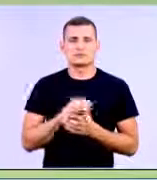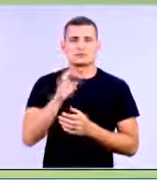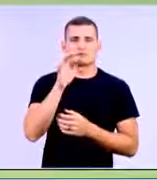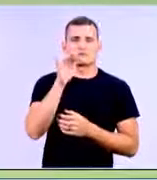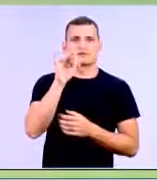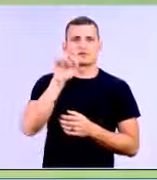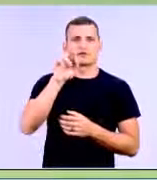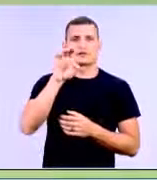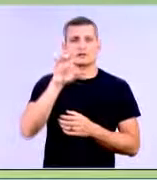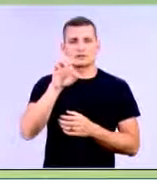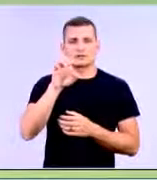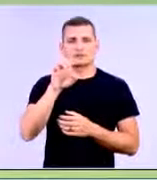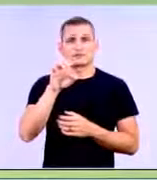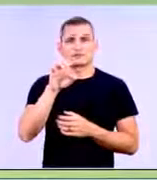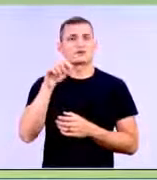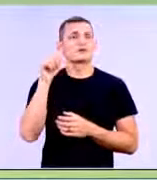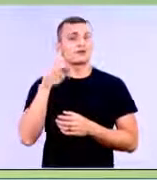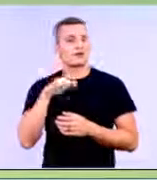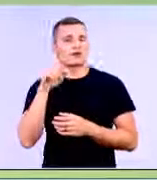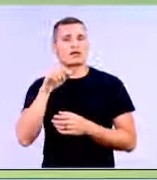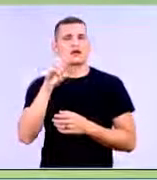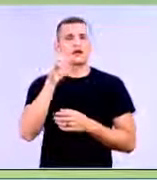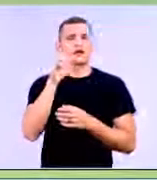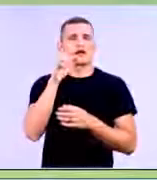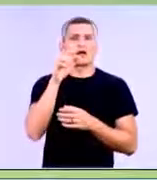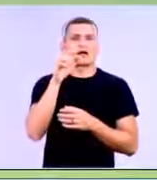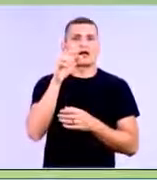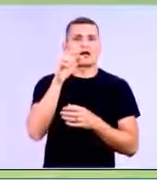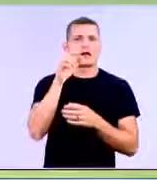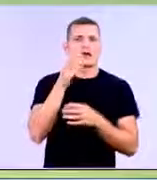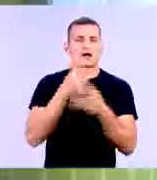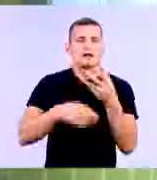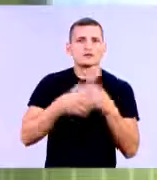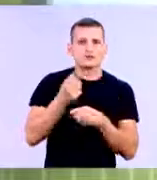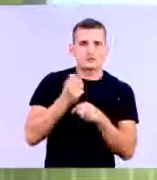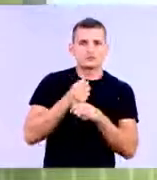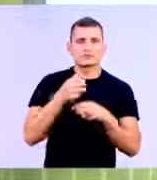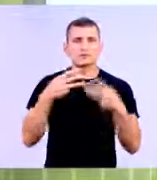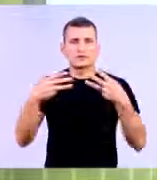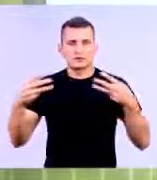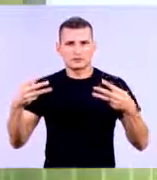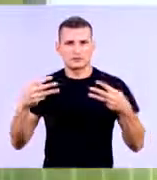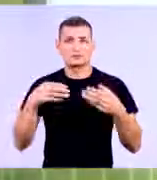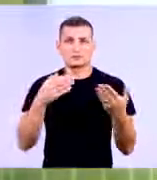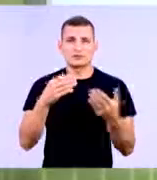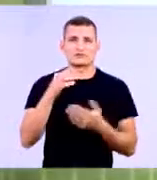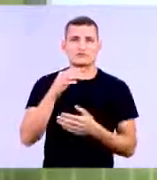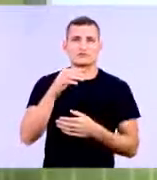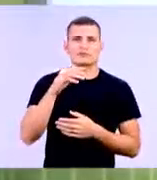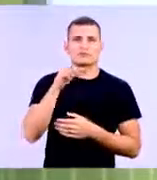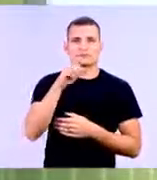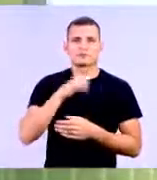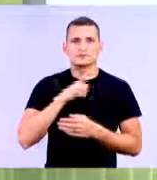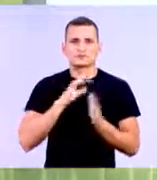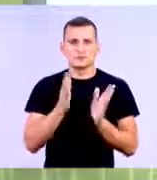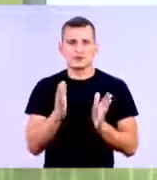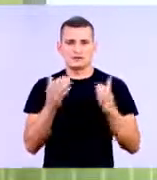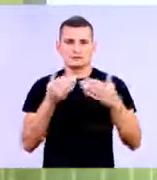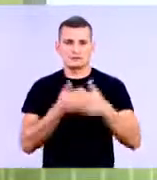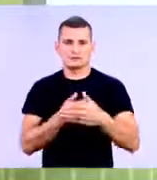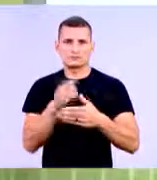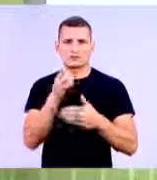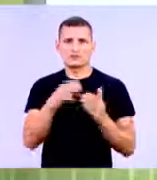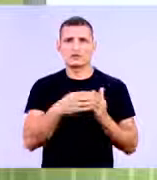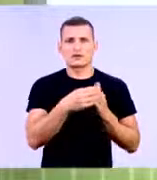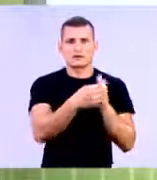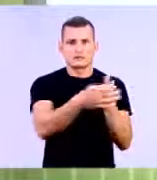firewall pelo administrador da rede. Então, esse filtro de pacotes, vamos entender assim, você tem uma caixinha, você vai levar até